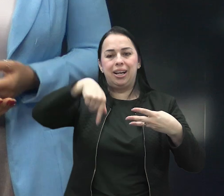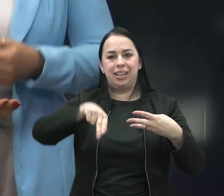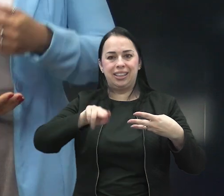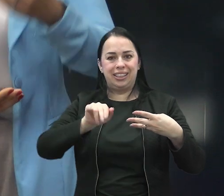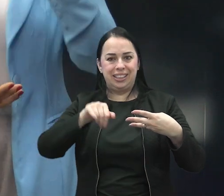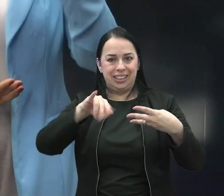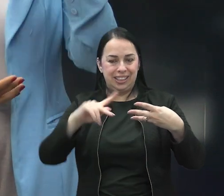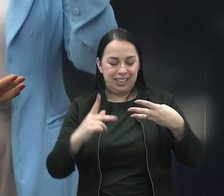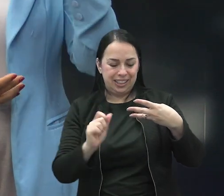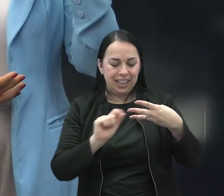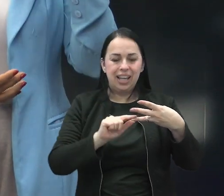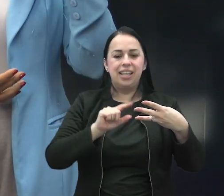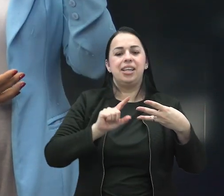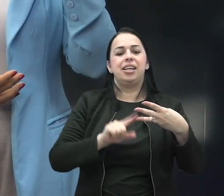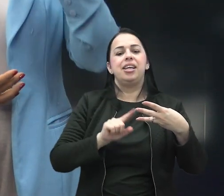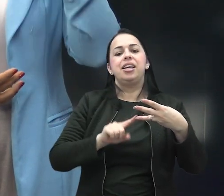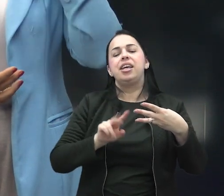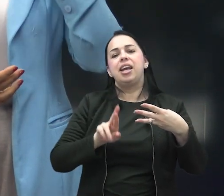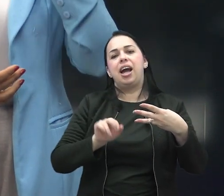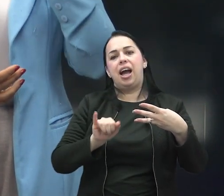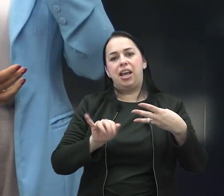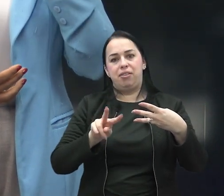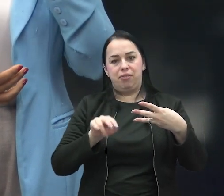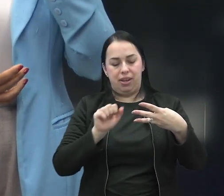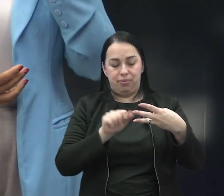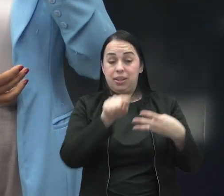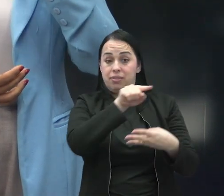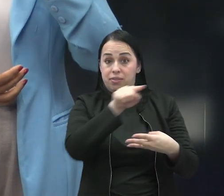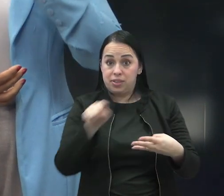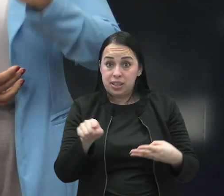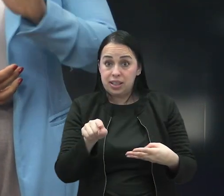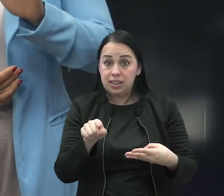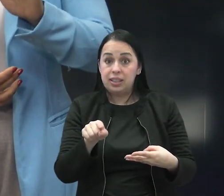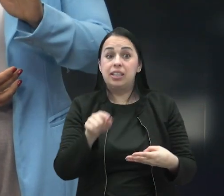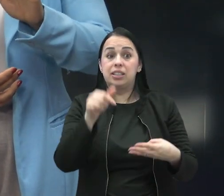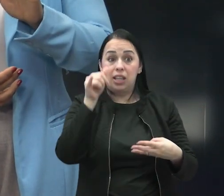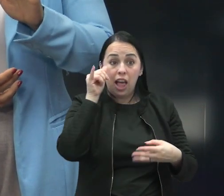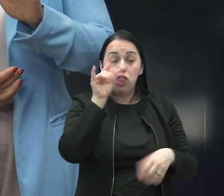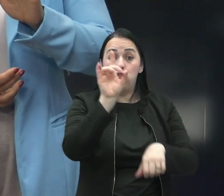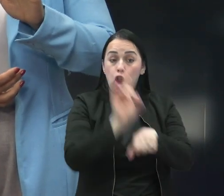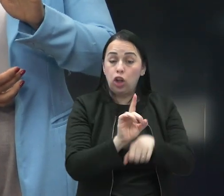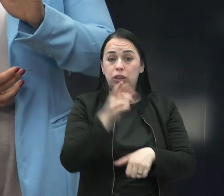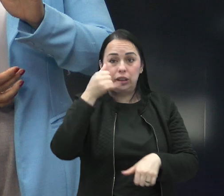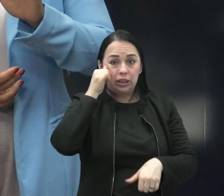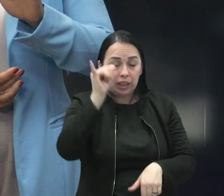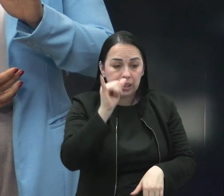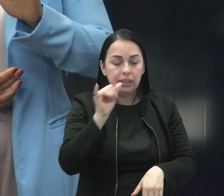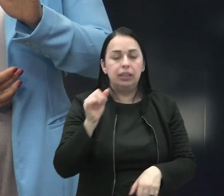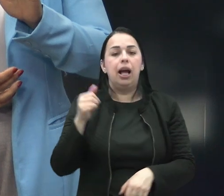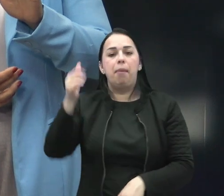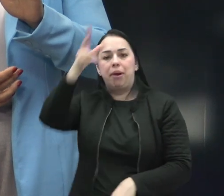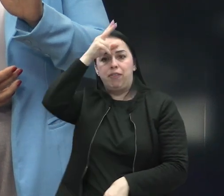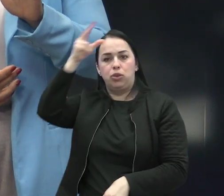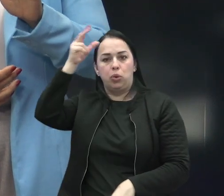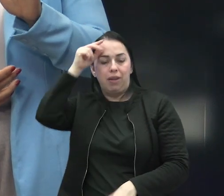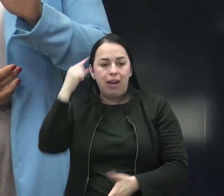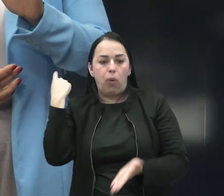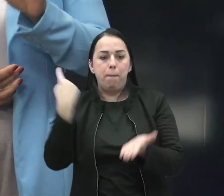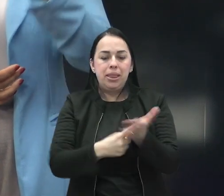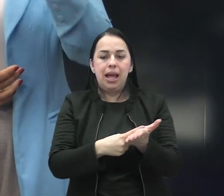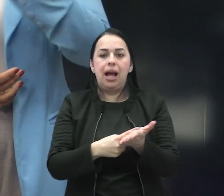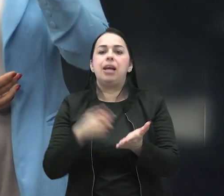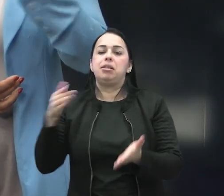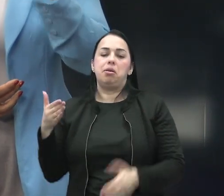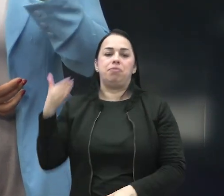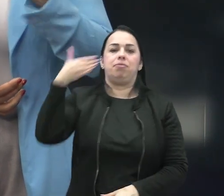produtores rurais, já cadastrados em anos anteriores, devem aguardar o contato da Prefeitura para o agendamento do serviço,